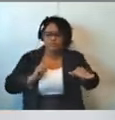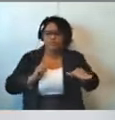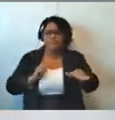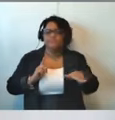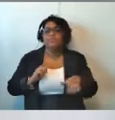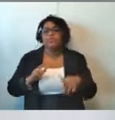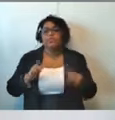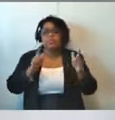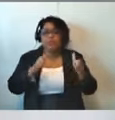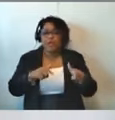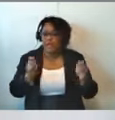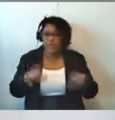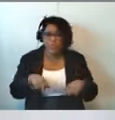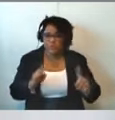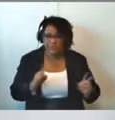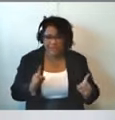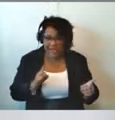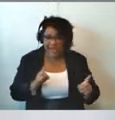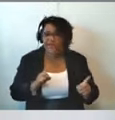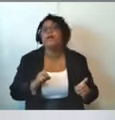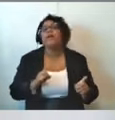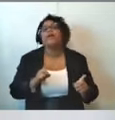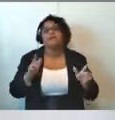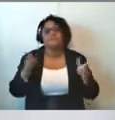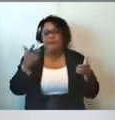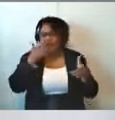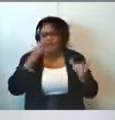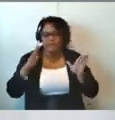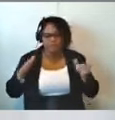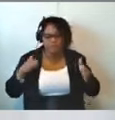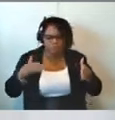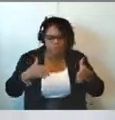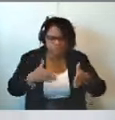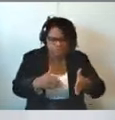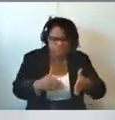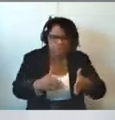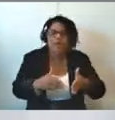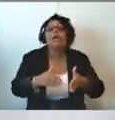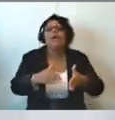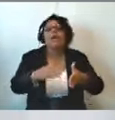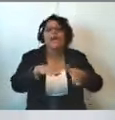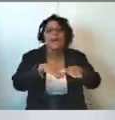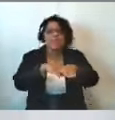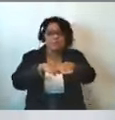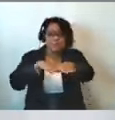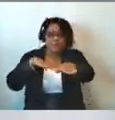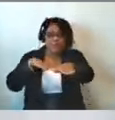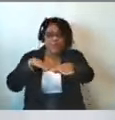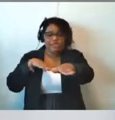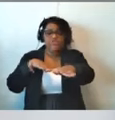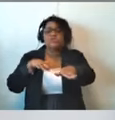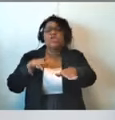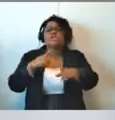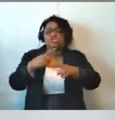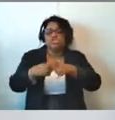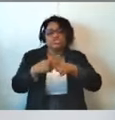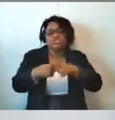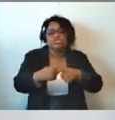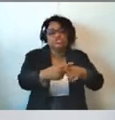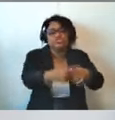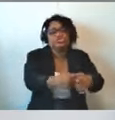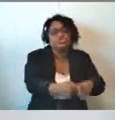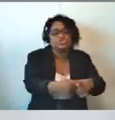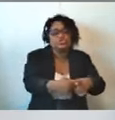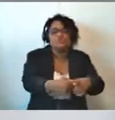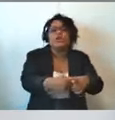caso o asfalto, né, ali, ele estrangula, que ele fecha, a motofaixa, ela começa um X, identificando para o